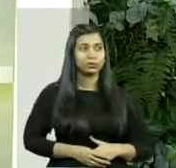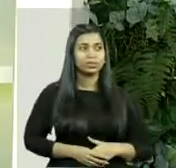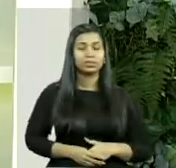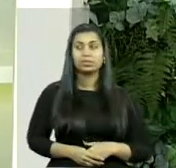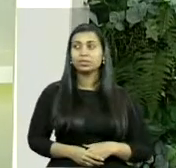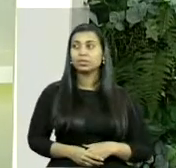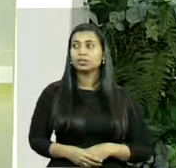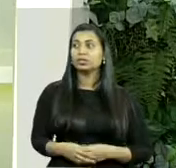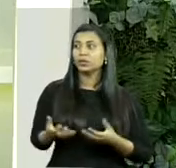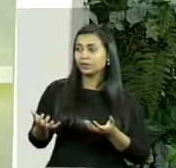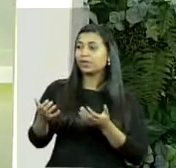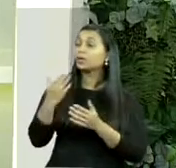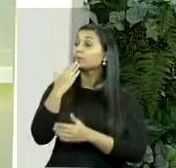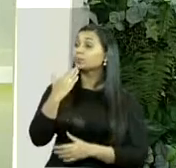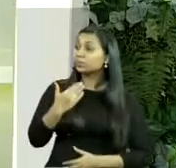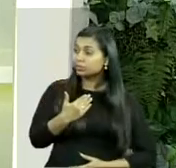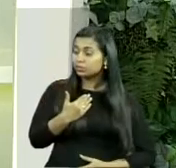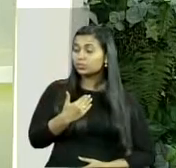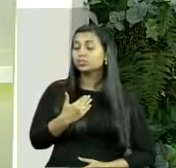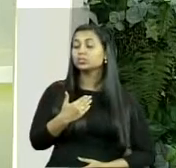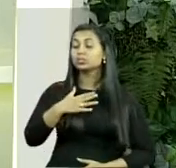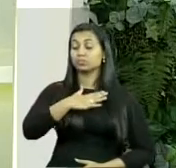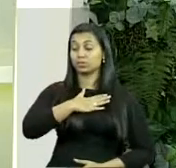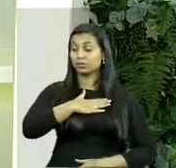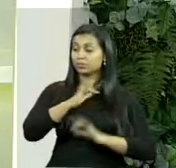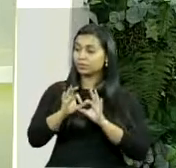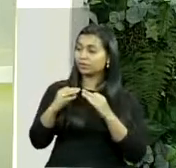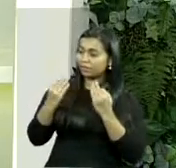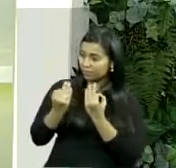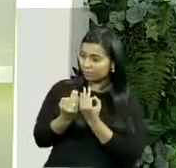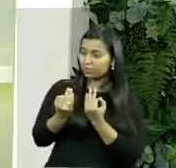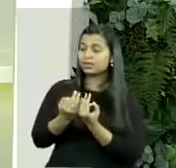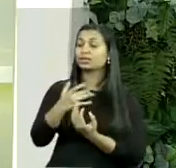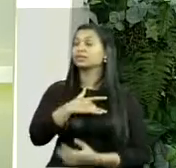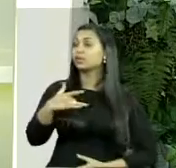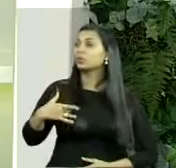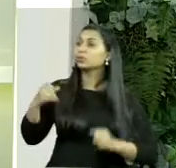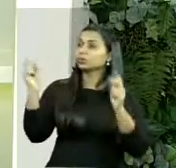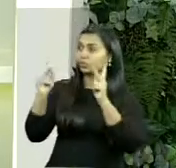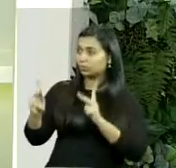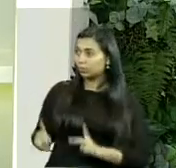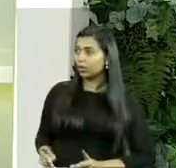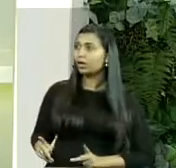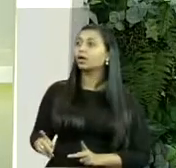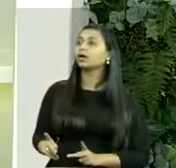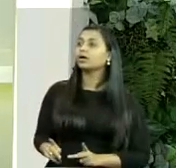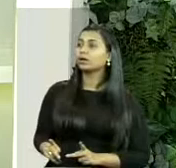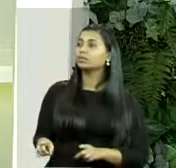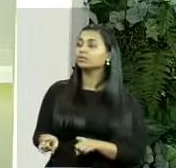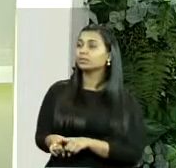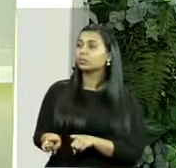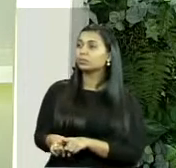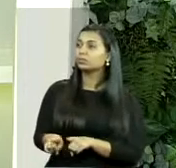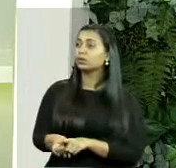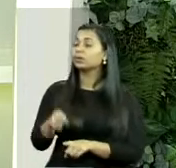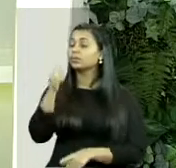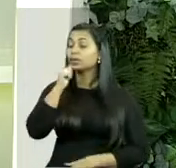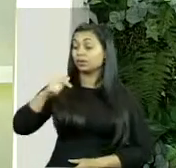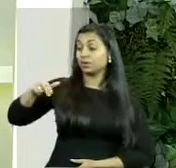Eu quero pedir pela minha família saúde e paz. pedir pela minha